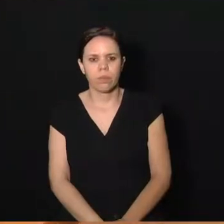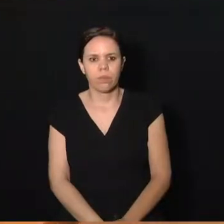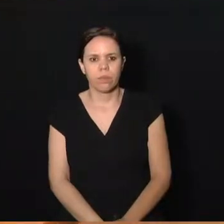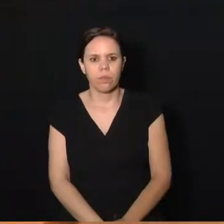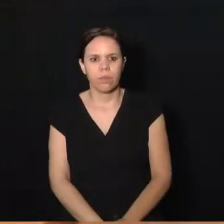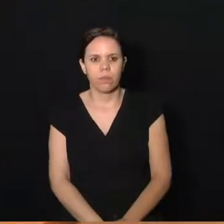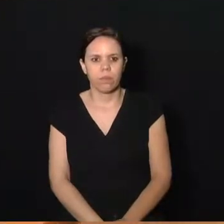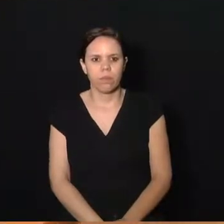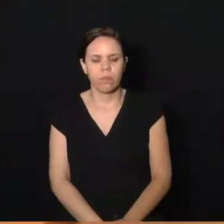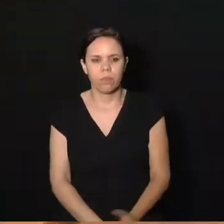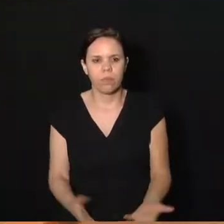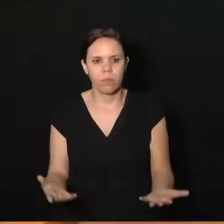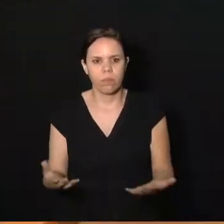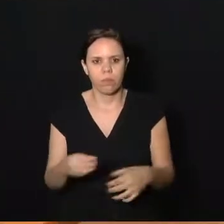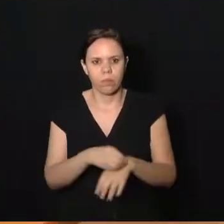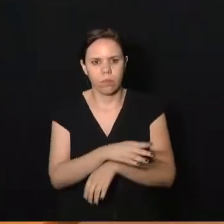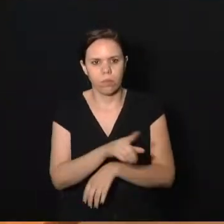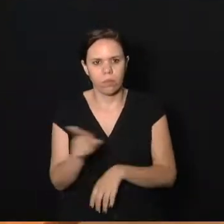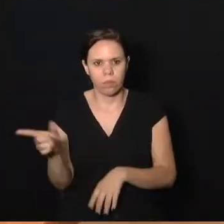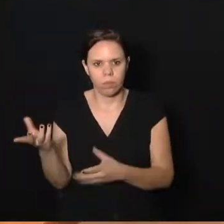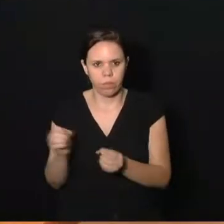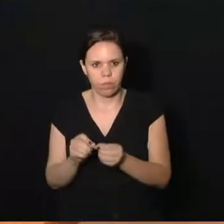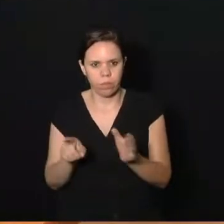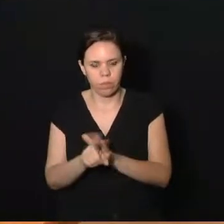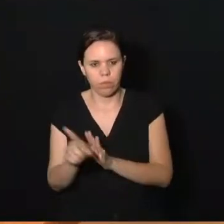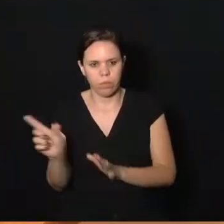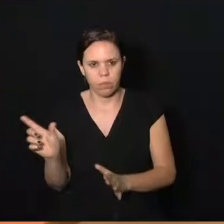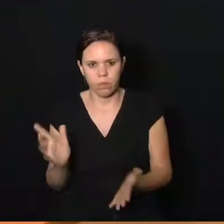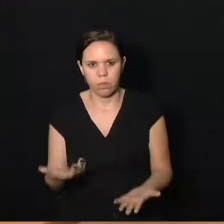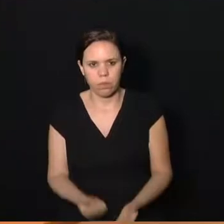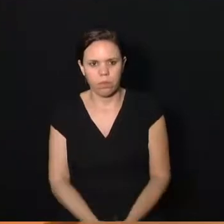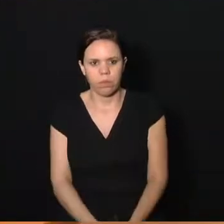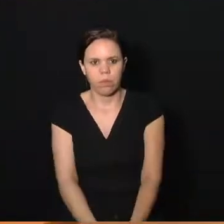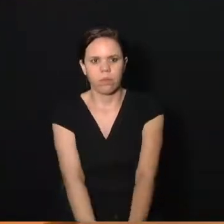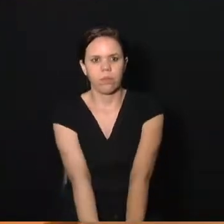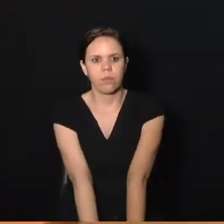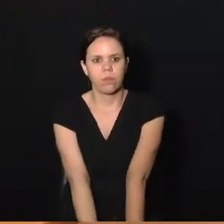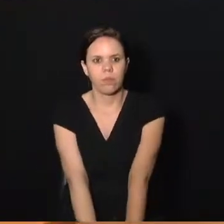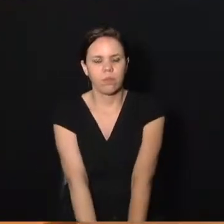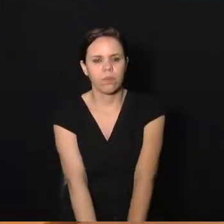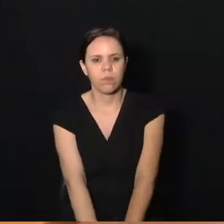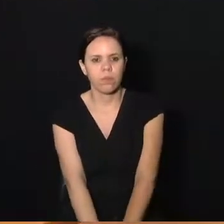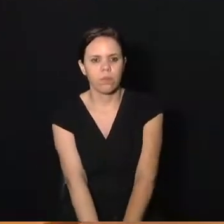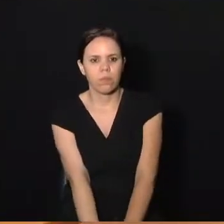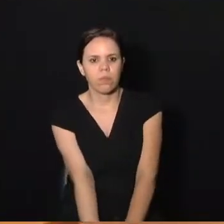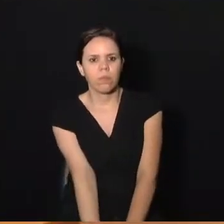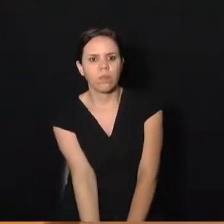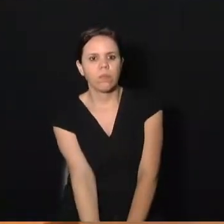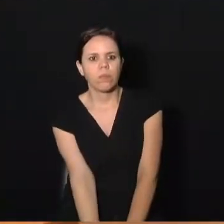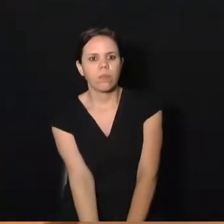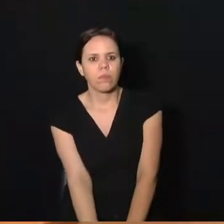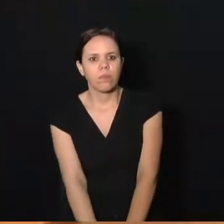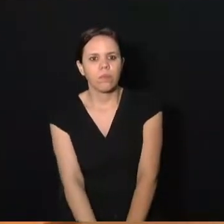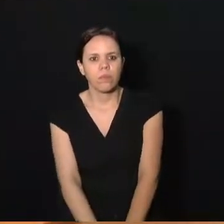Eu passo a palavra a mais alguém quiser. Tá bom, Cláudio? Obrigado.